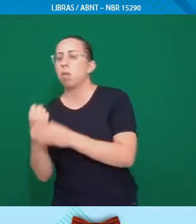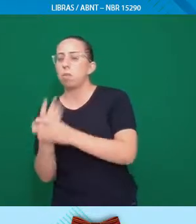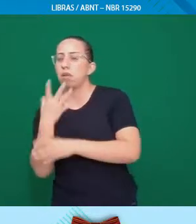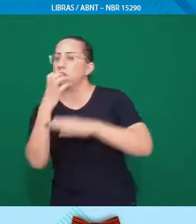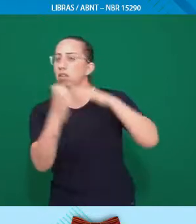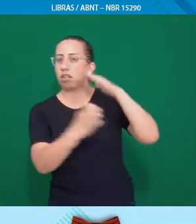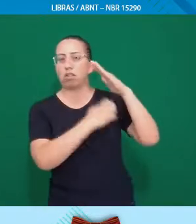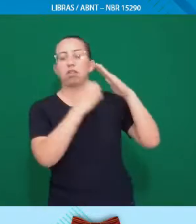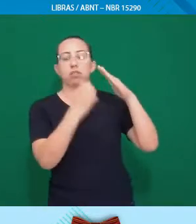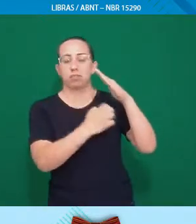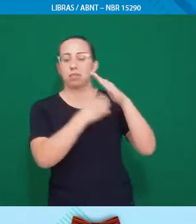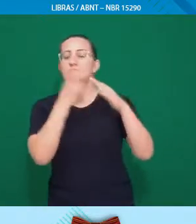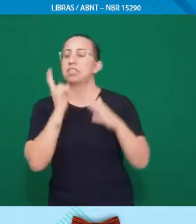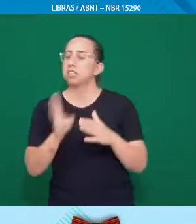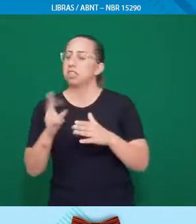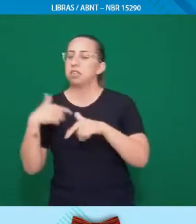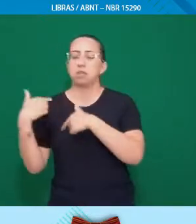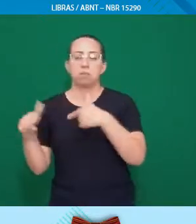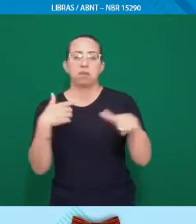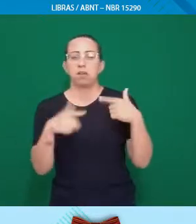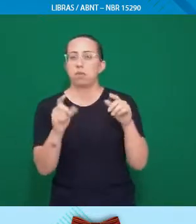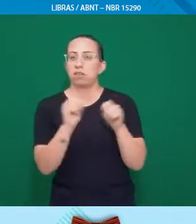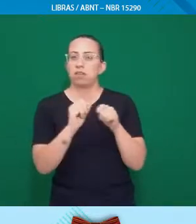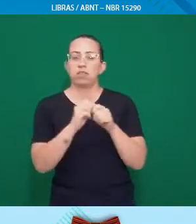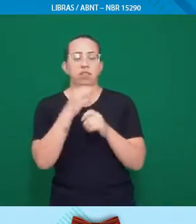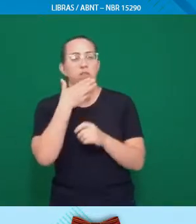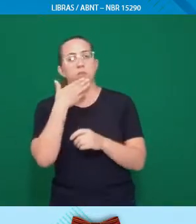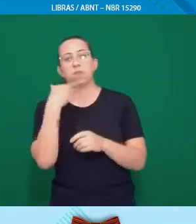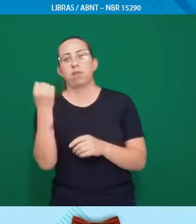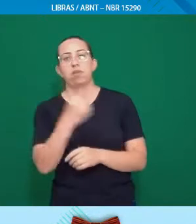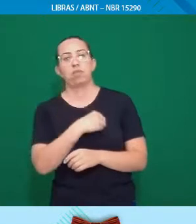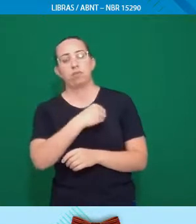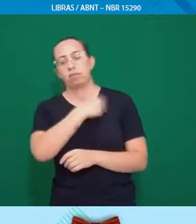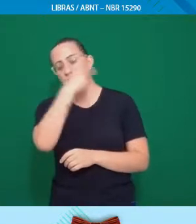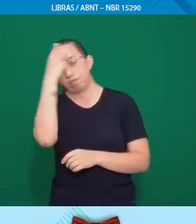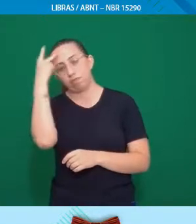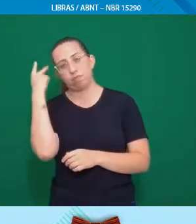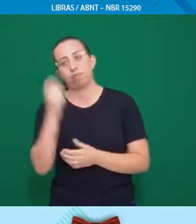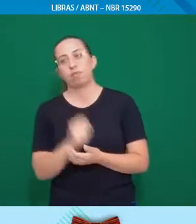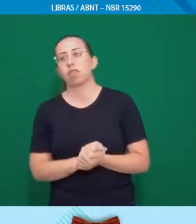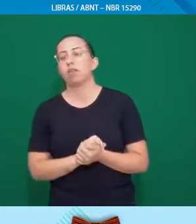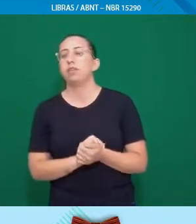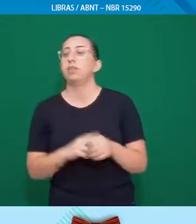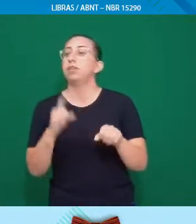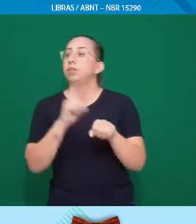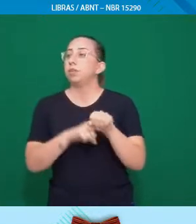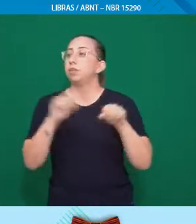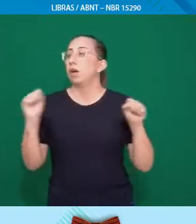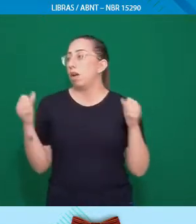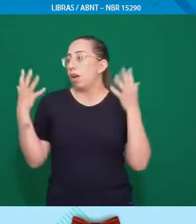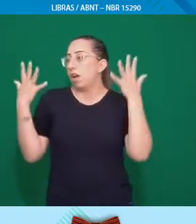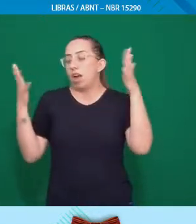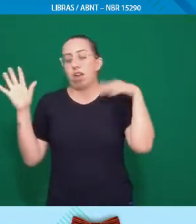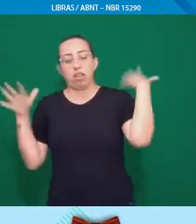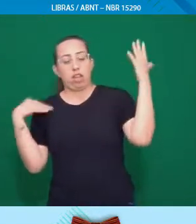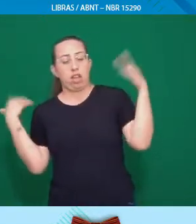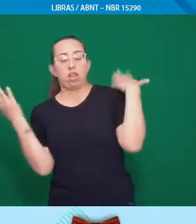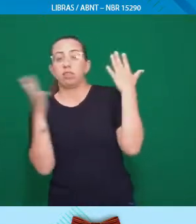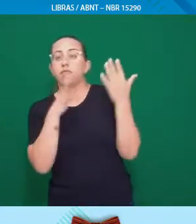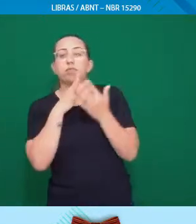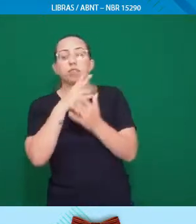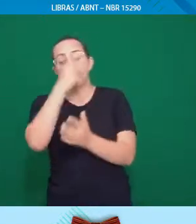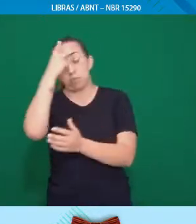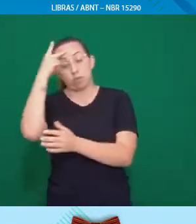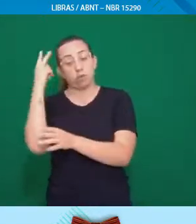plantador de empresas como ele ressaltou e a gente fica muito feliz é o momento de confraternização é o momento de